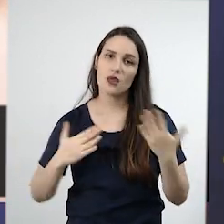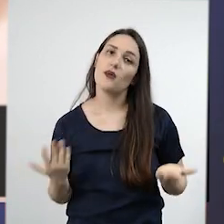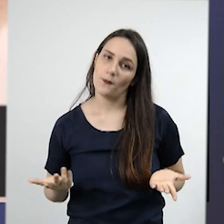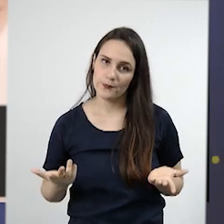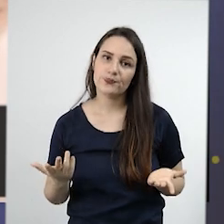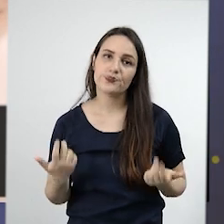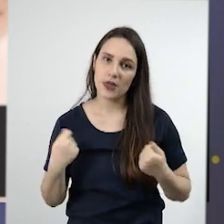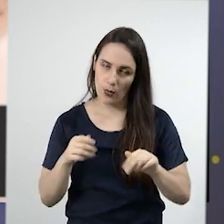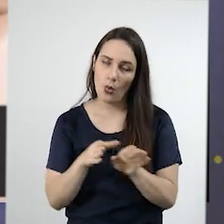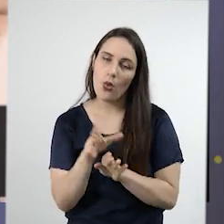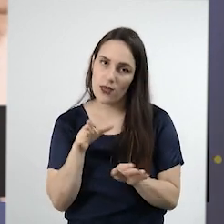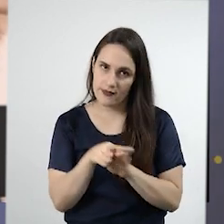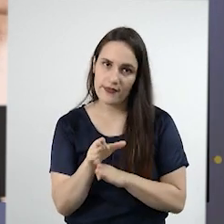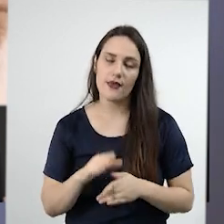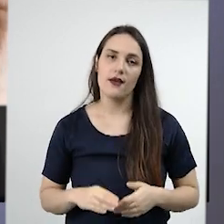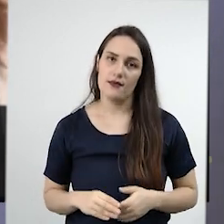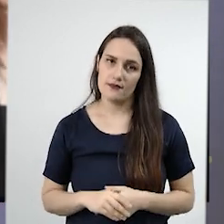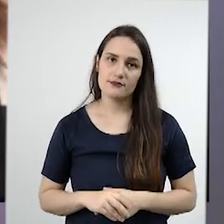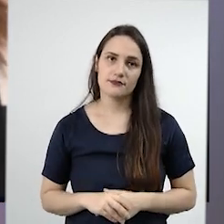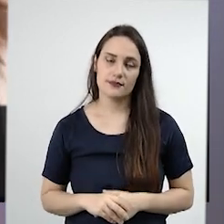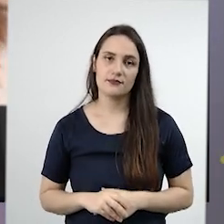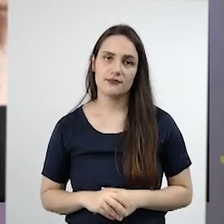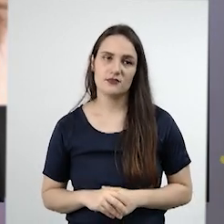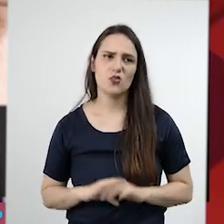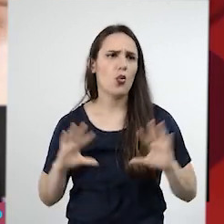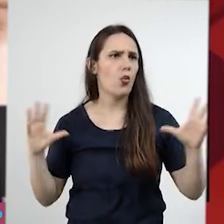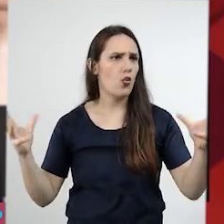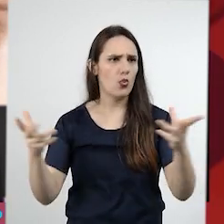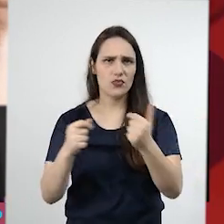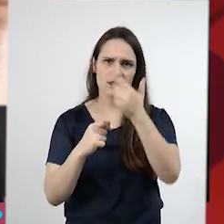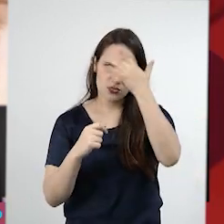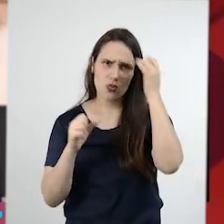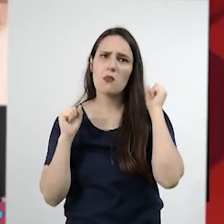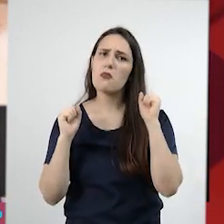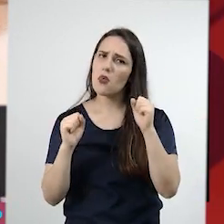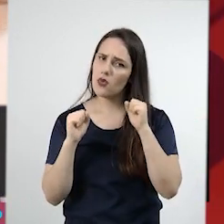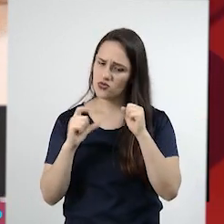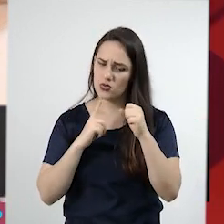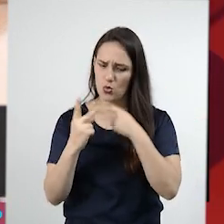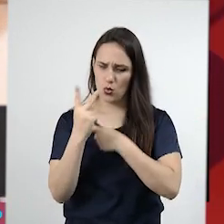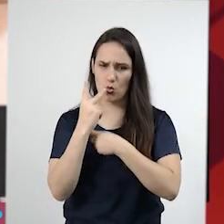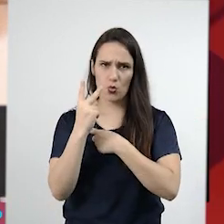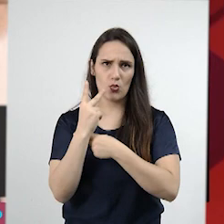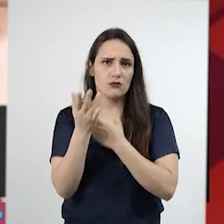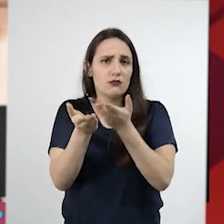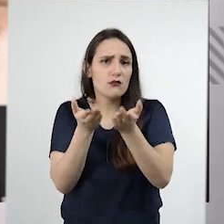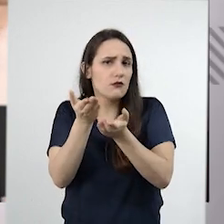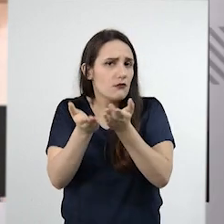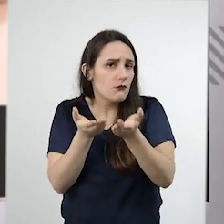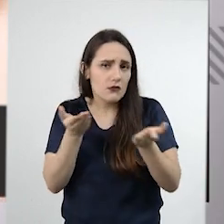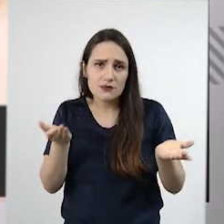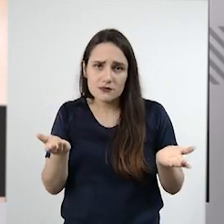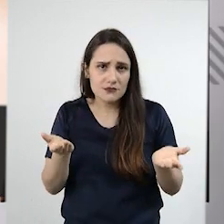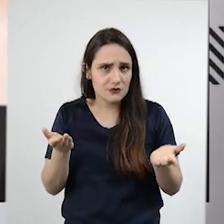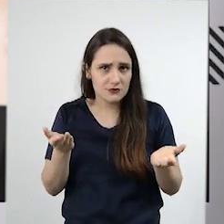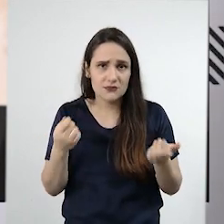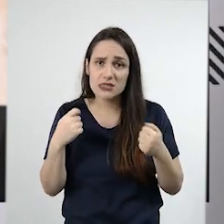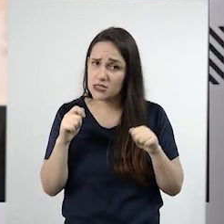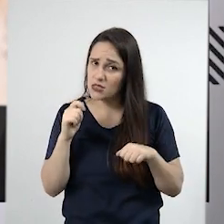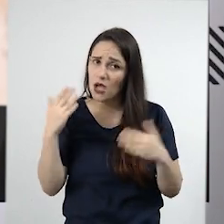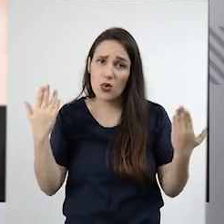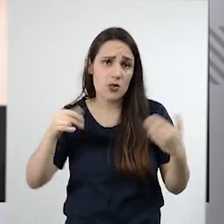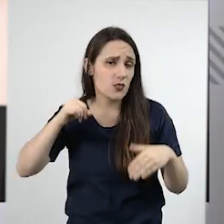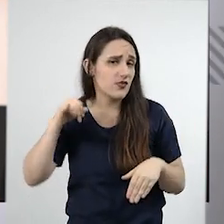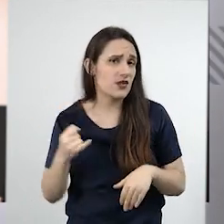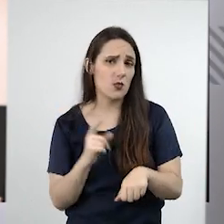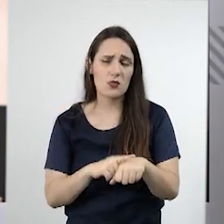as pessoas de que elas também merecem este autocuidado, que elas têm que, de repente, utilizar desse momento para poder olhar para